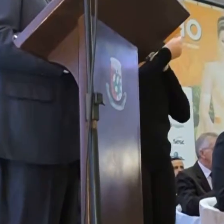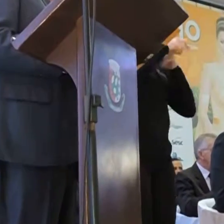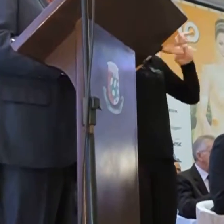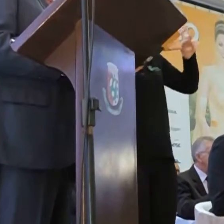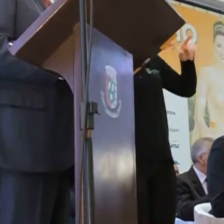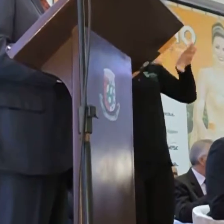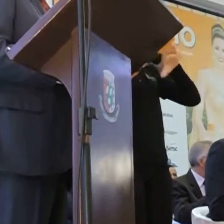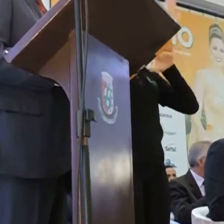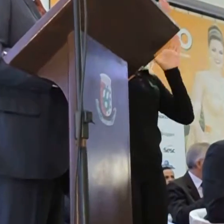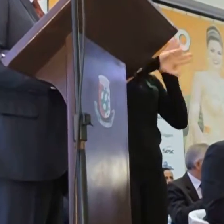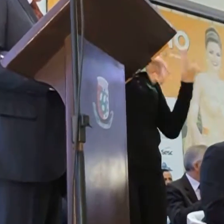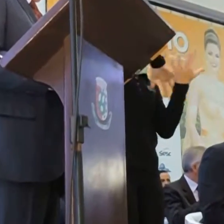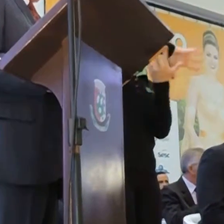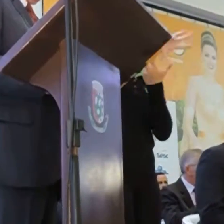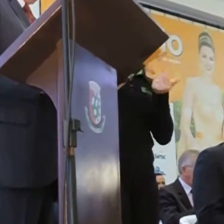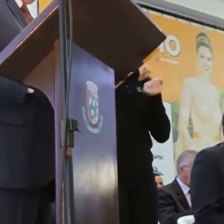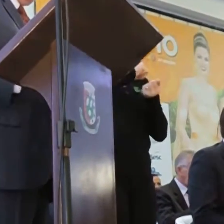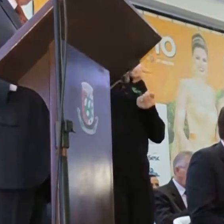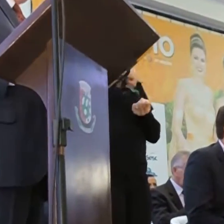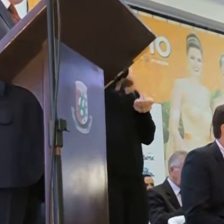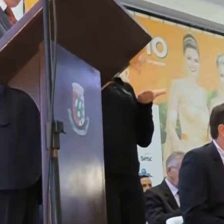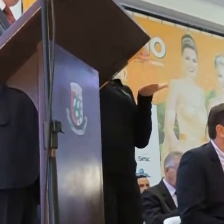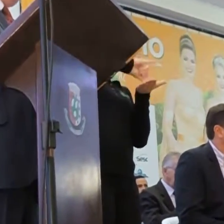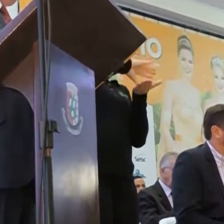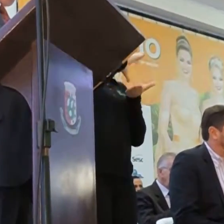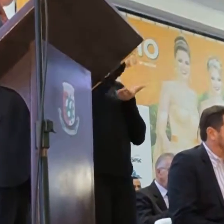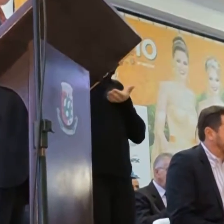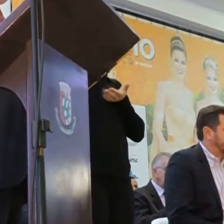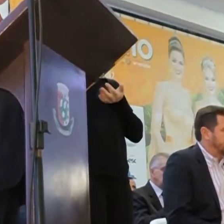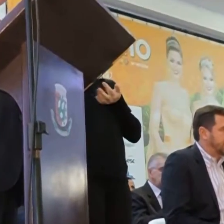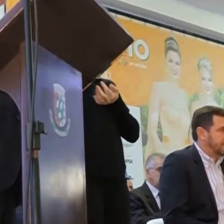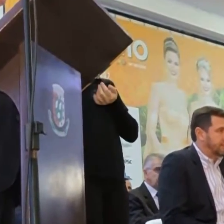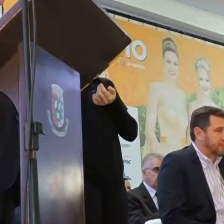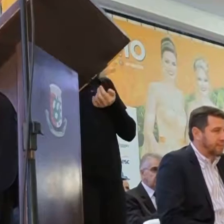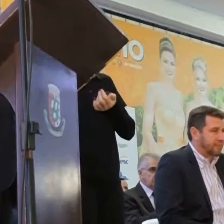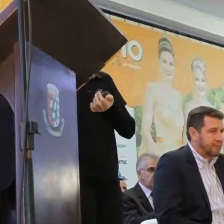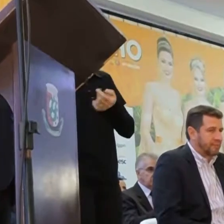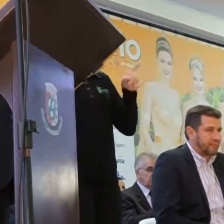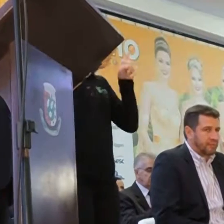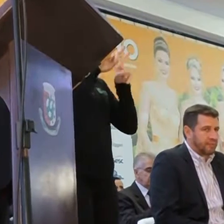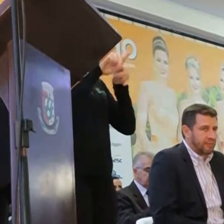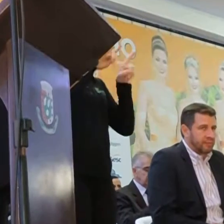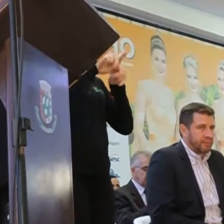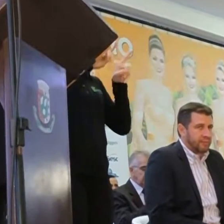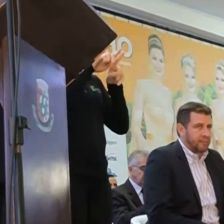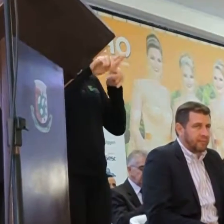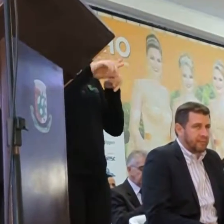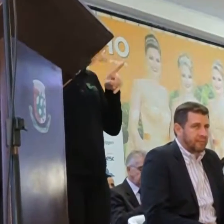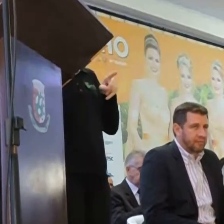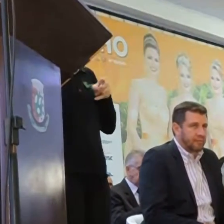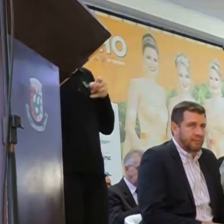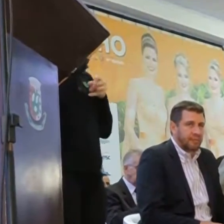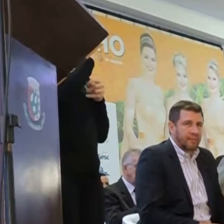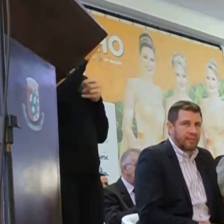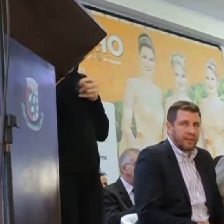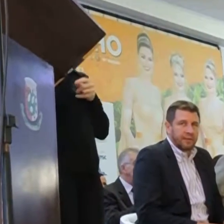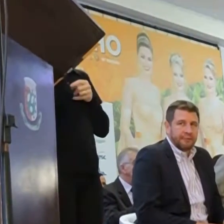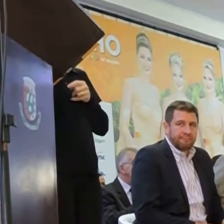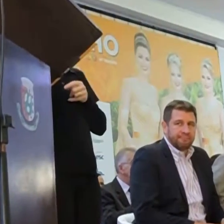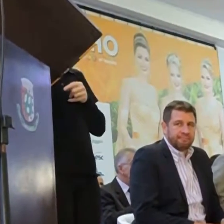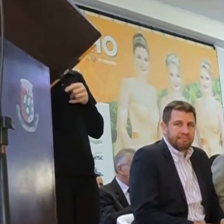inédita em todo o mundo. A capital das missões passou a ser conhecida também como Capital Nacional do